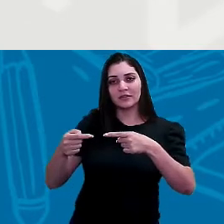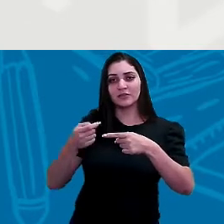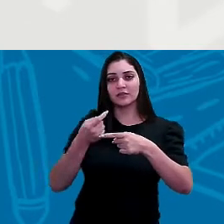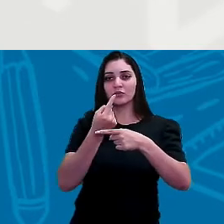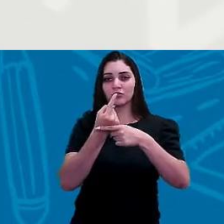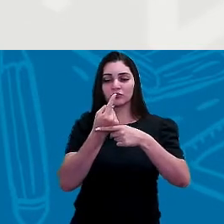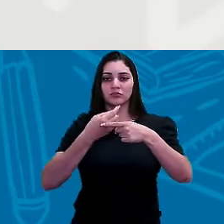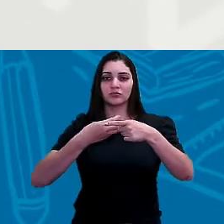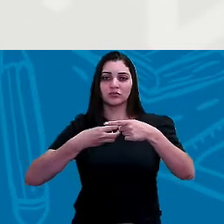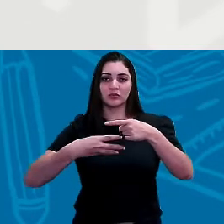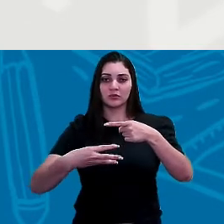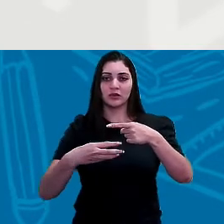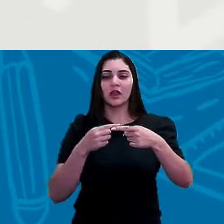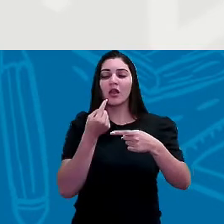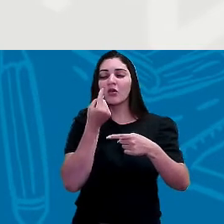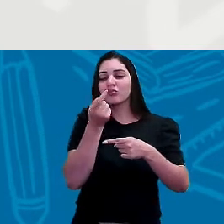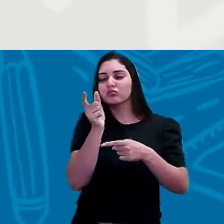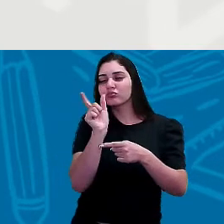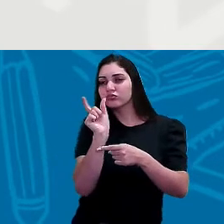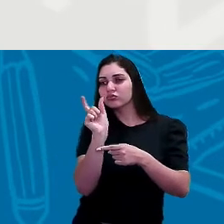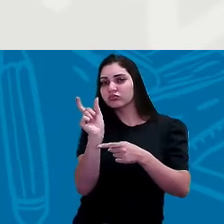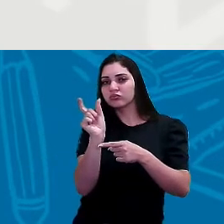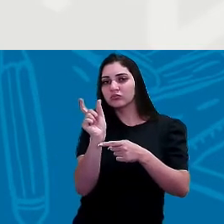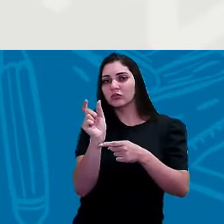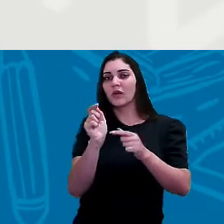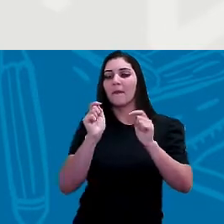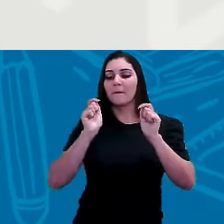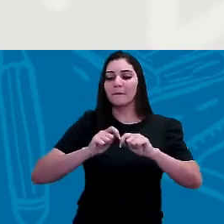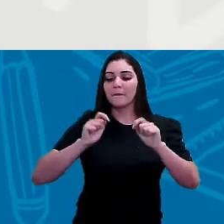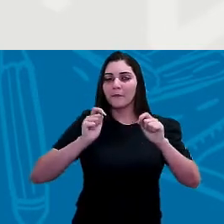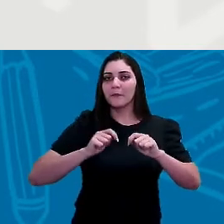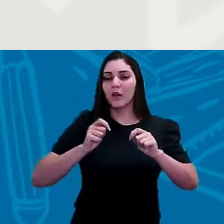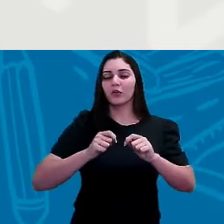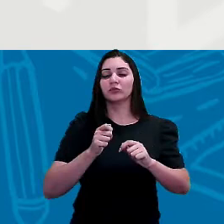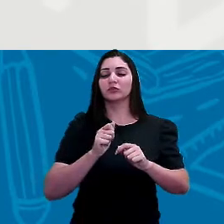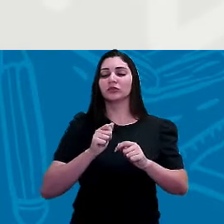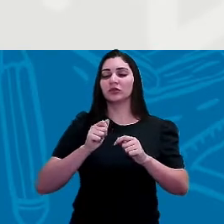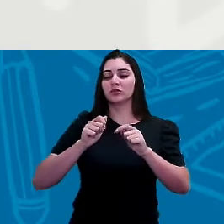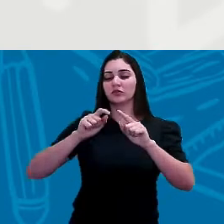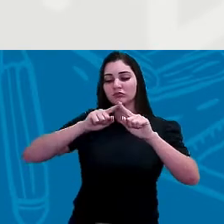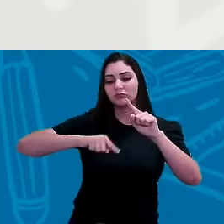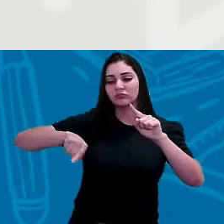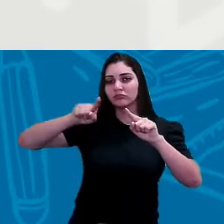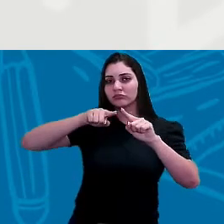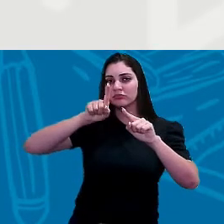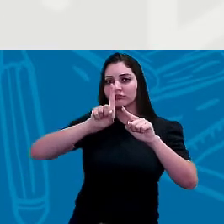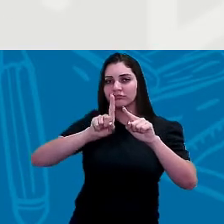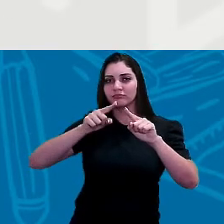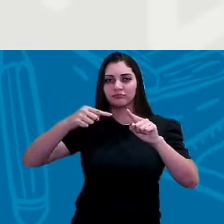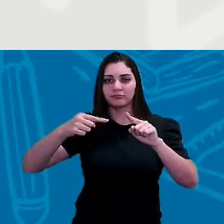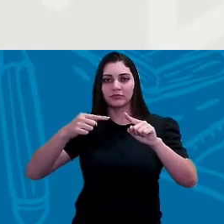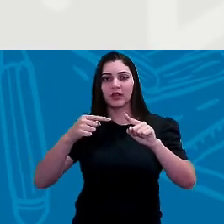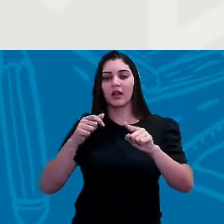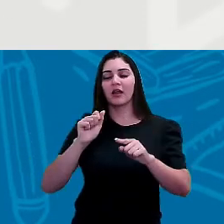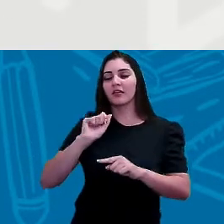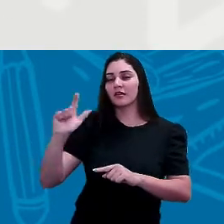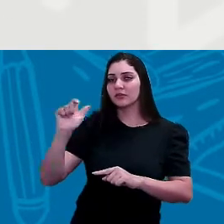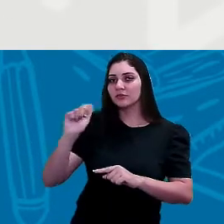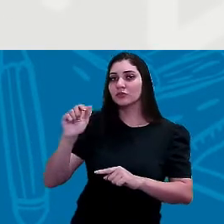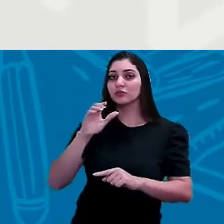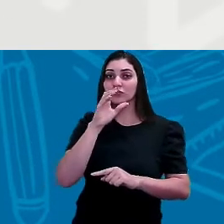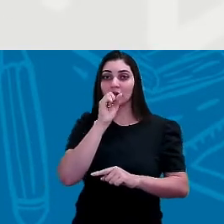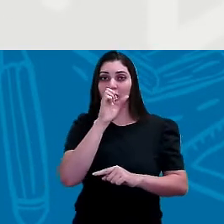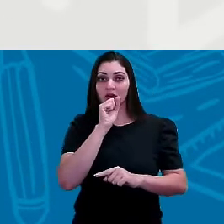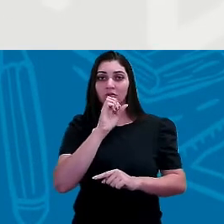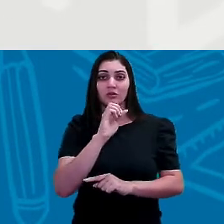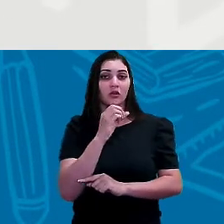um espacinho daquele, tá? Pode ser o espacinho azul, ou laranja, ou um amarelo, tá? A terça parte é quando